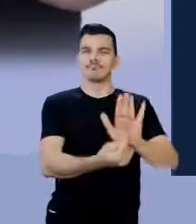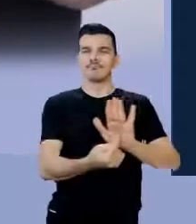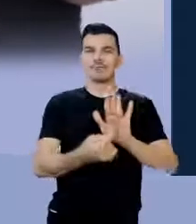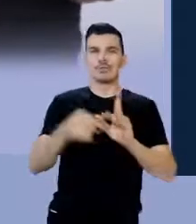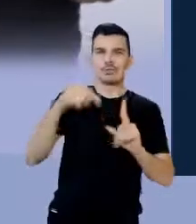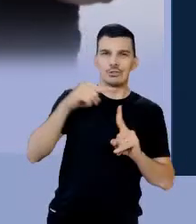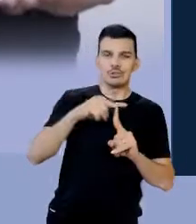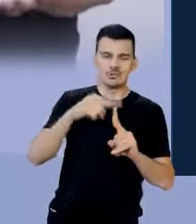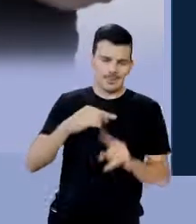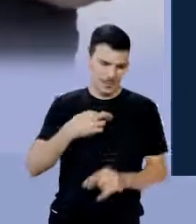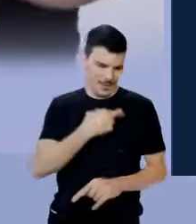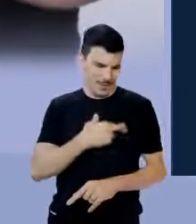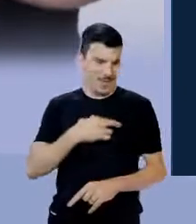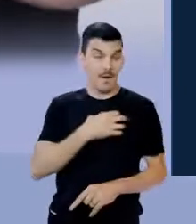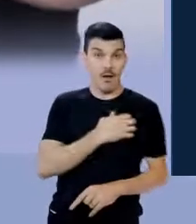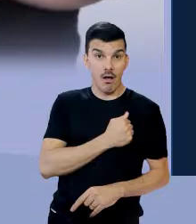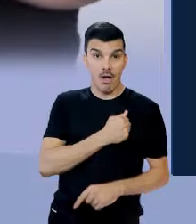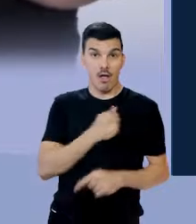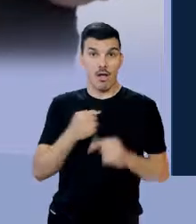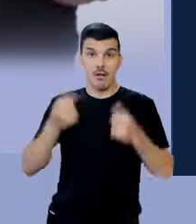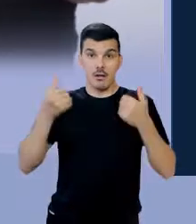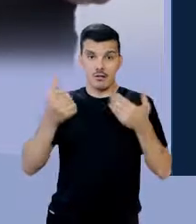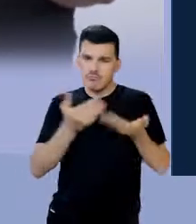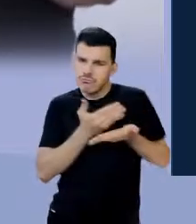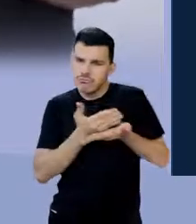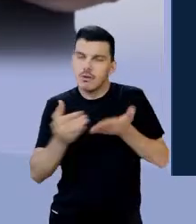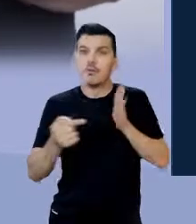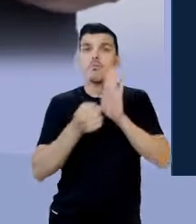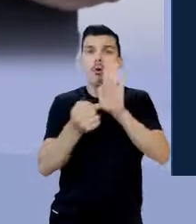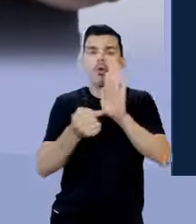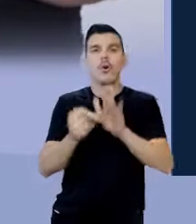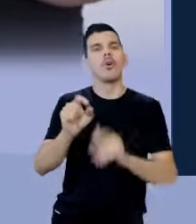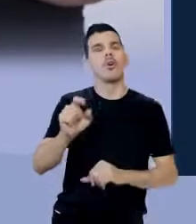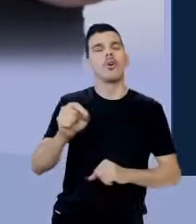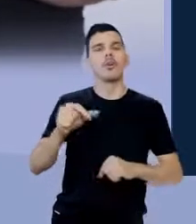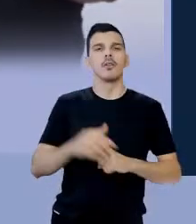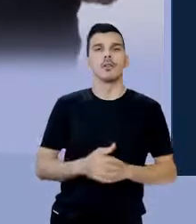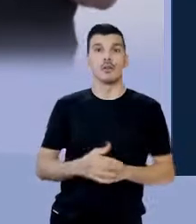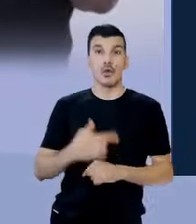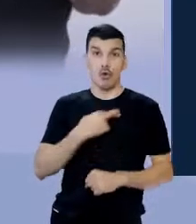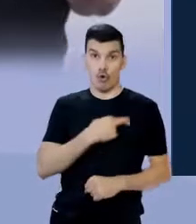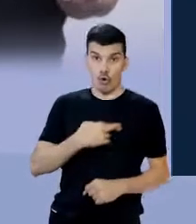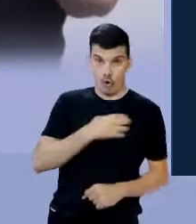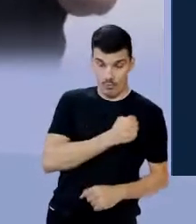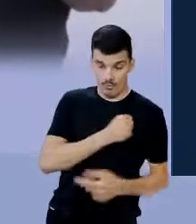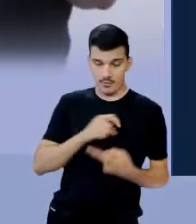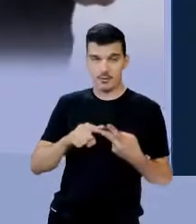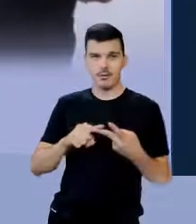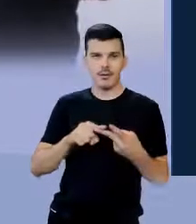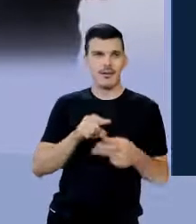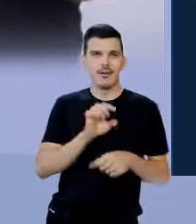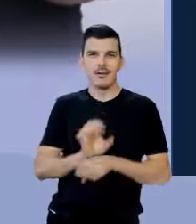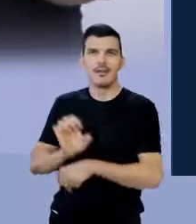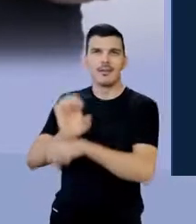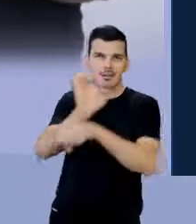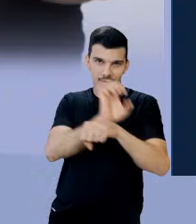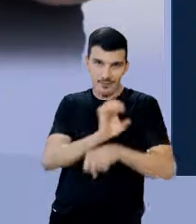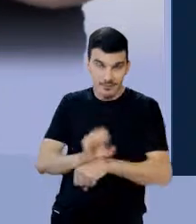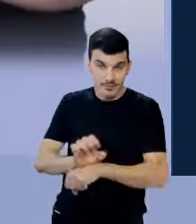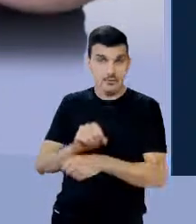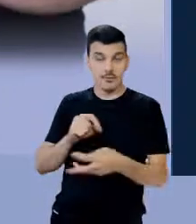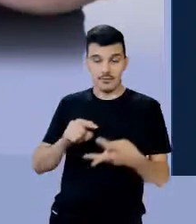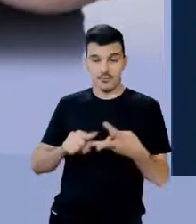manifestações, os tipos de romances que surgirão nesse período serão o romance